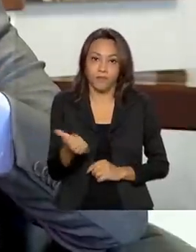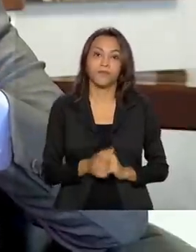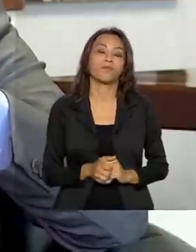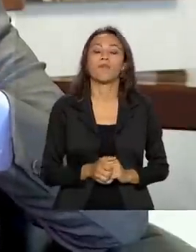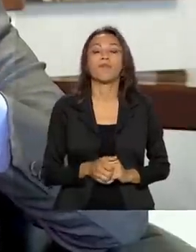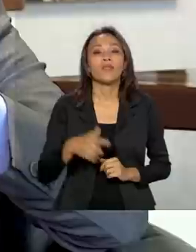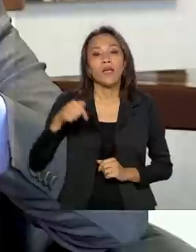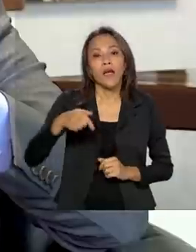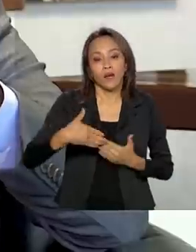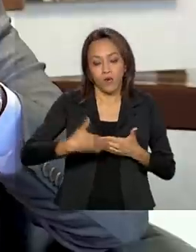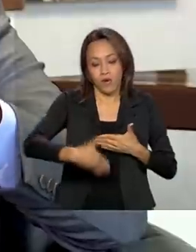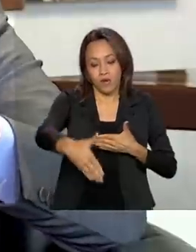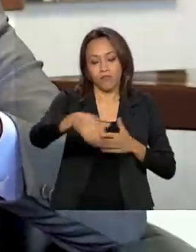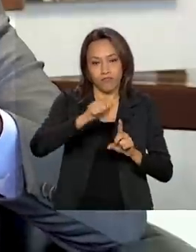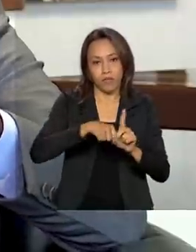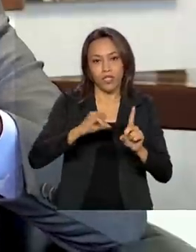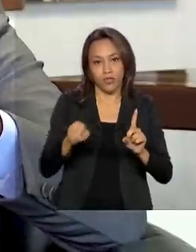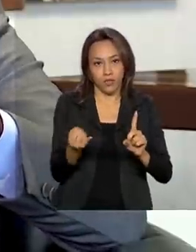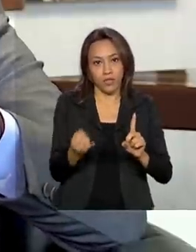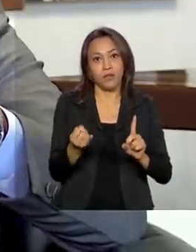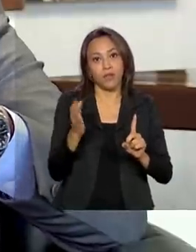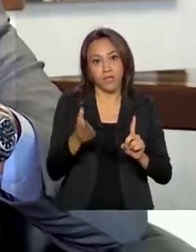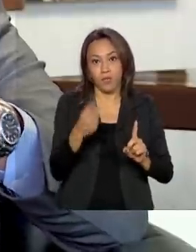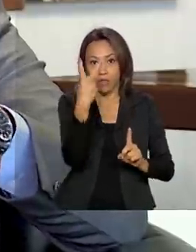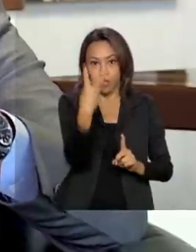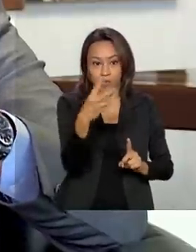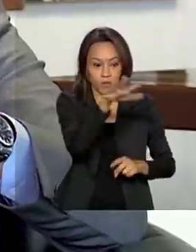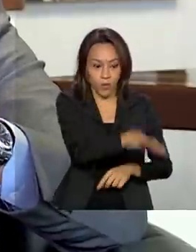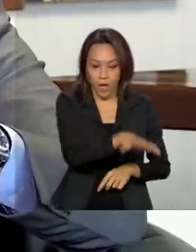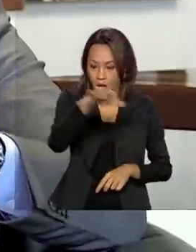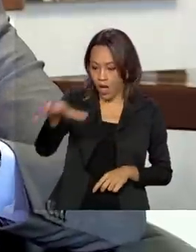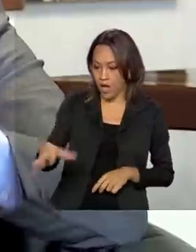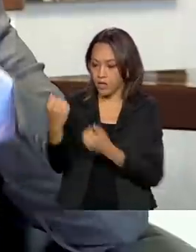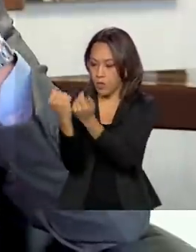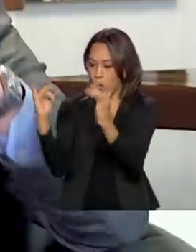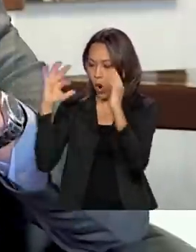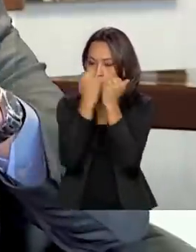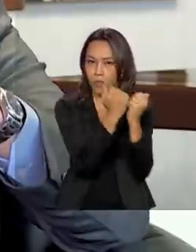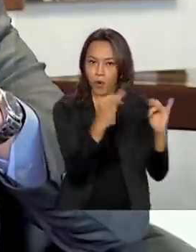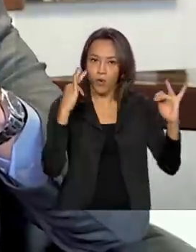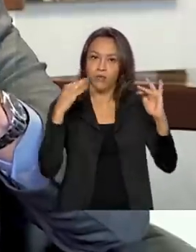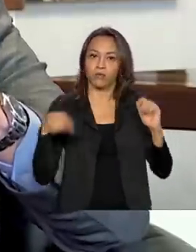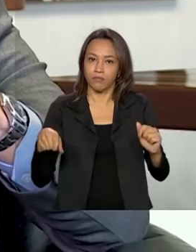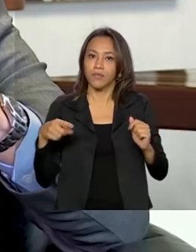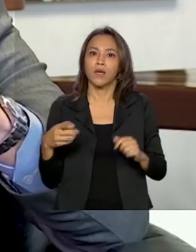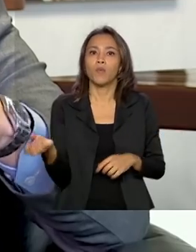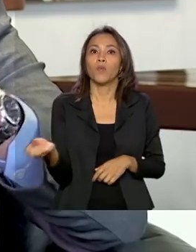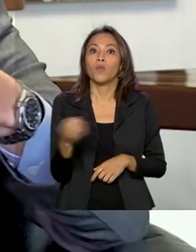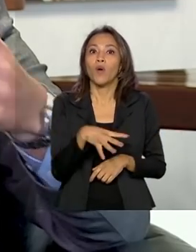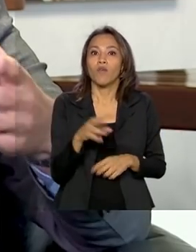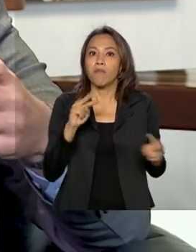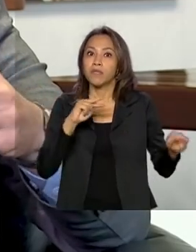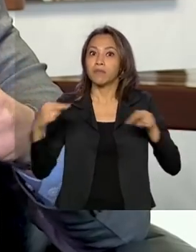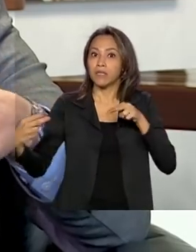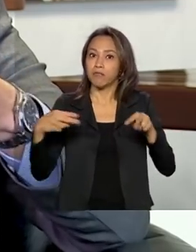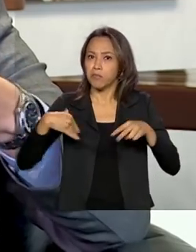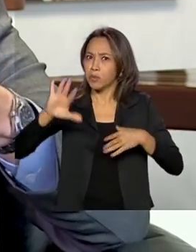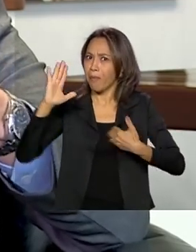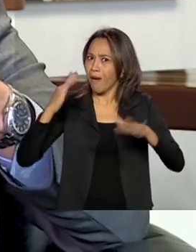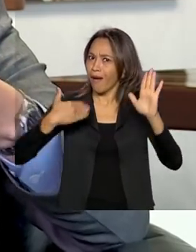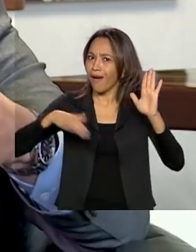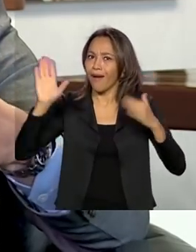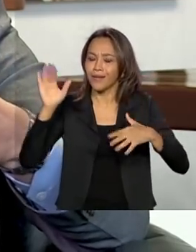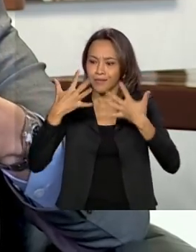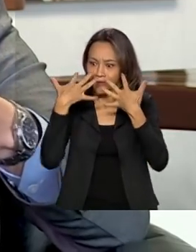essa leva de janeiro de 2021 com a Parados da Serra e Serra Geral, ela traz uma nova dimensão. São muito mais serviços, muito